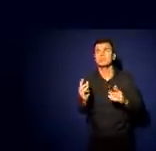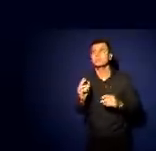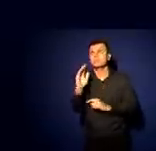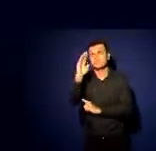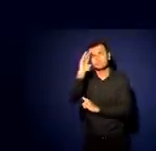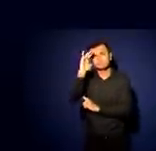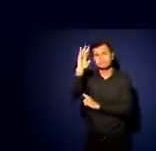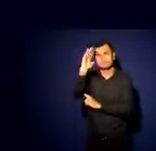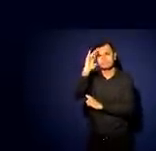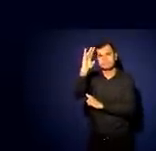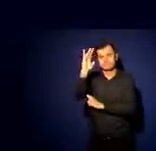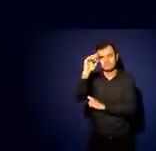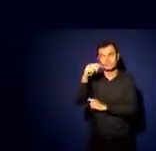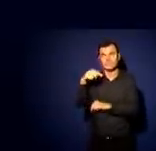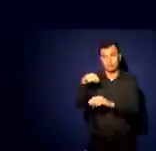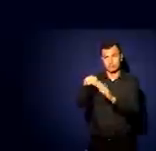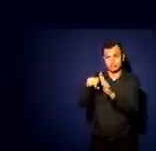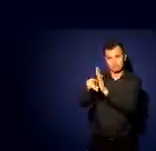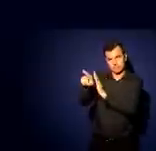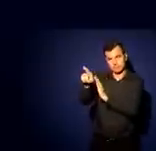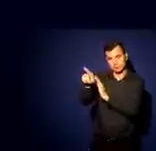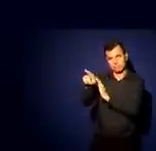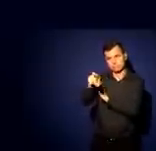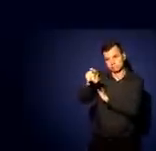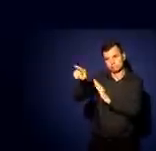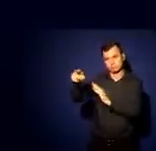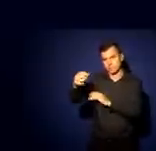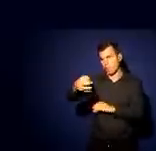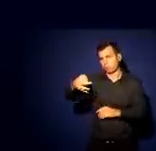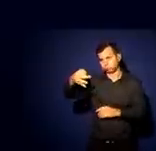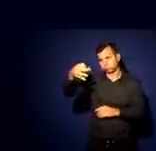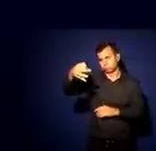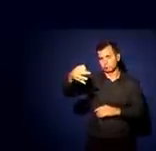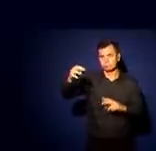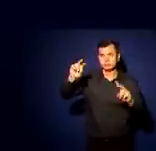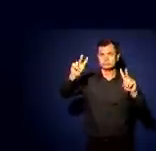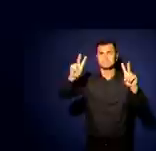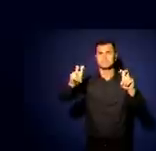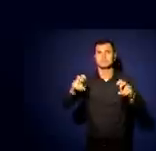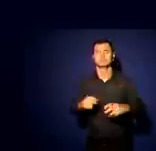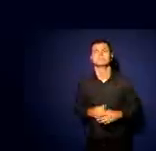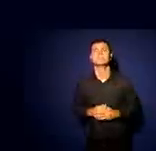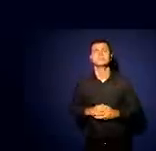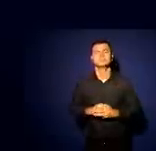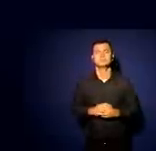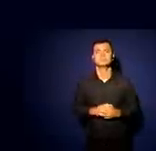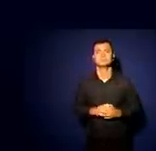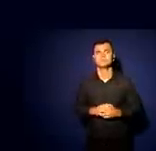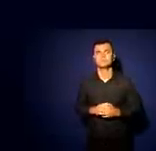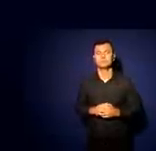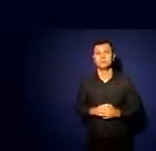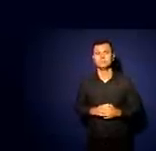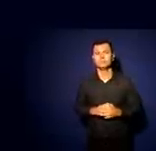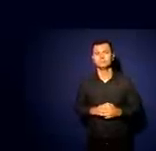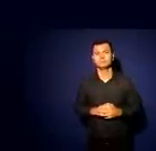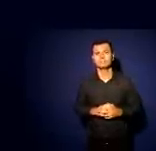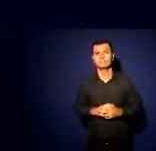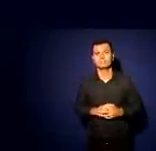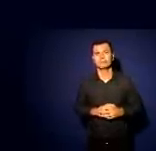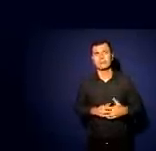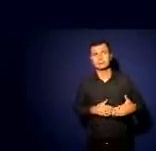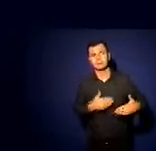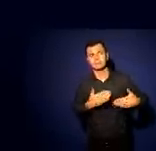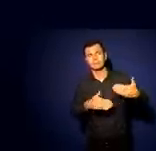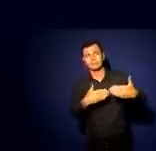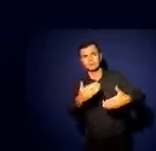também eu vou passar para vocês para vocês que tem uma visão sobre esse assunto que é será que esse fluxo ele ele veio